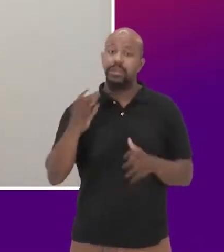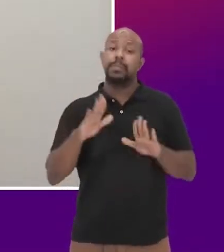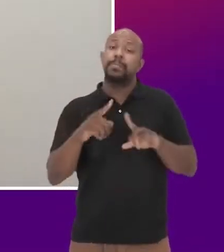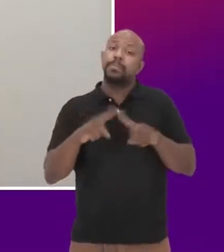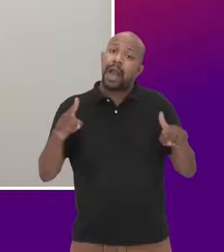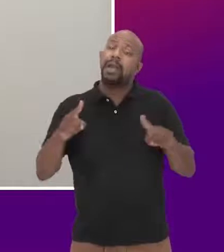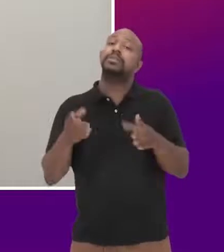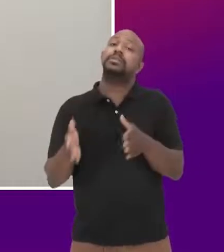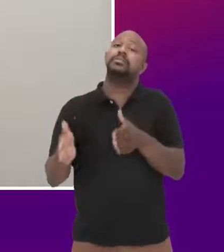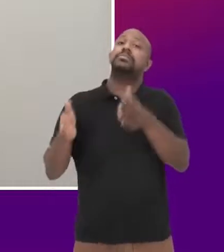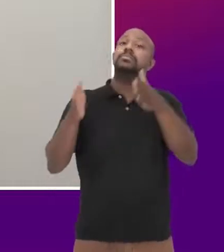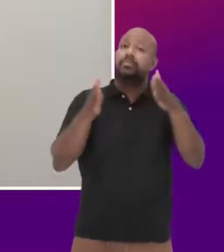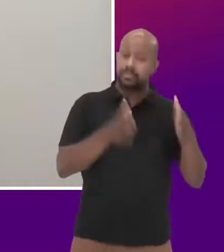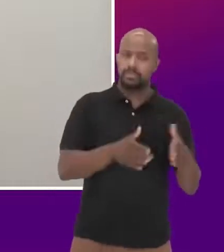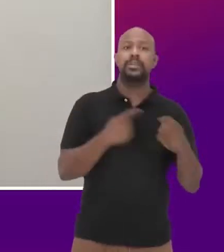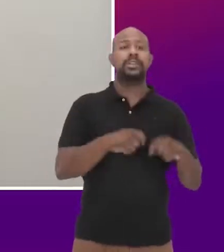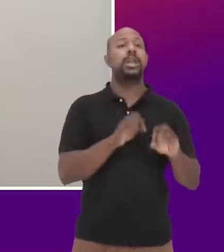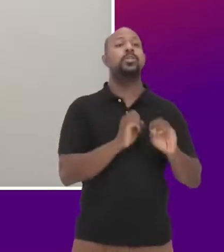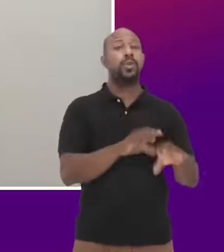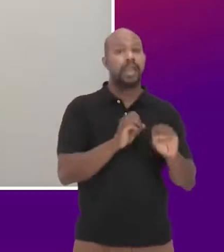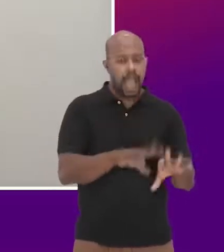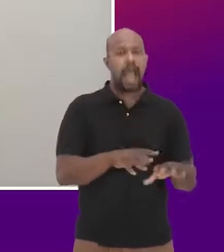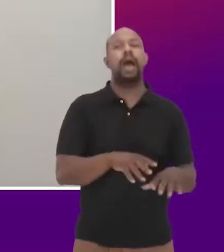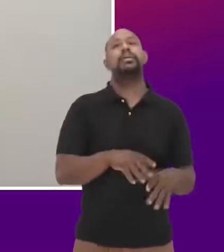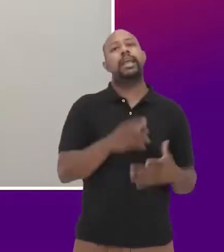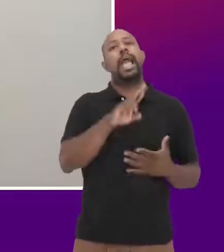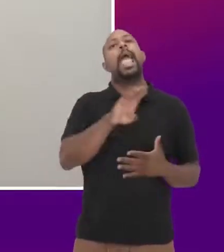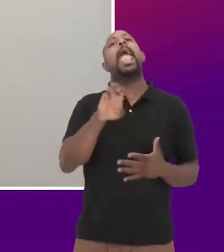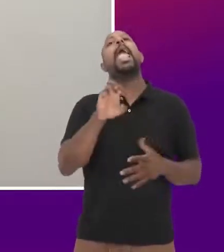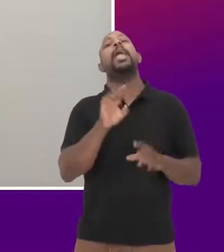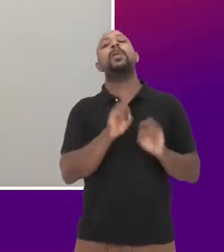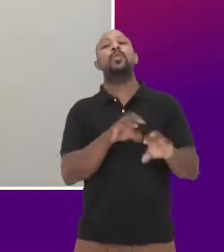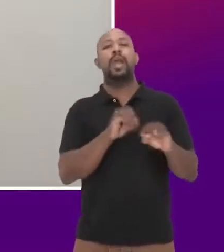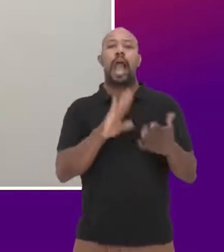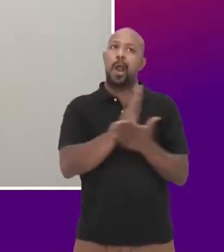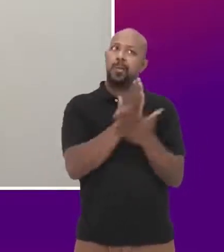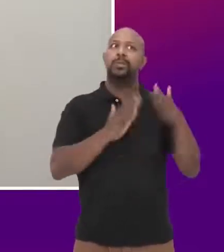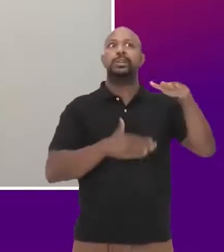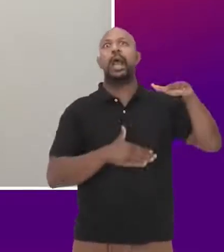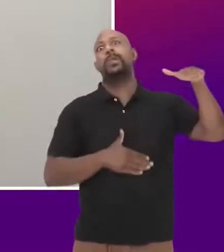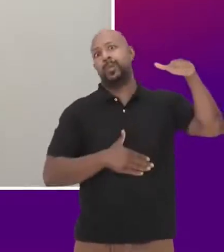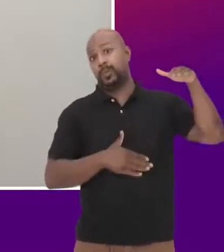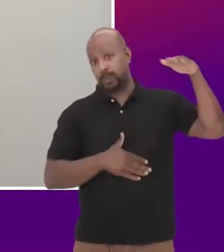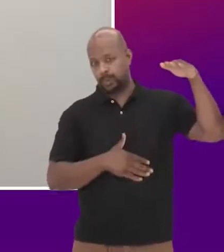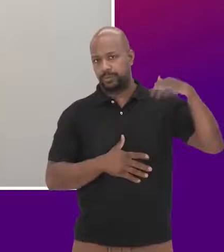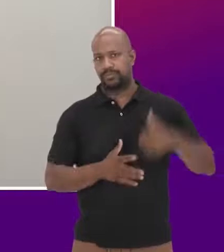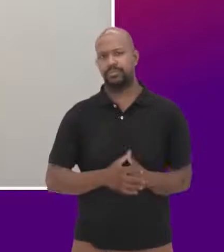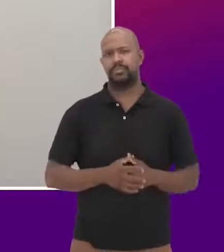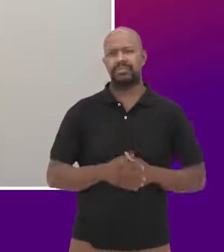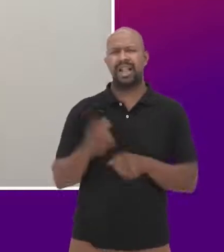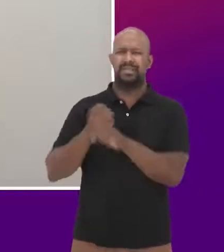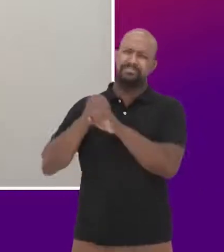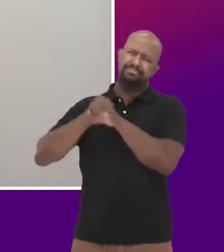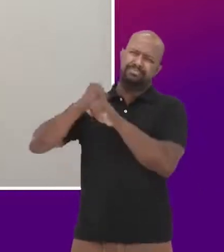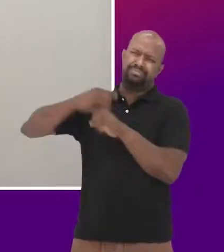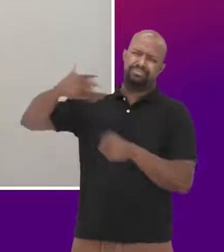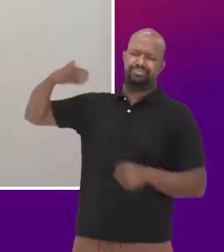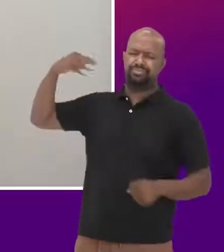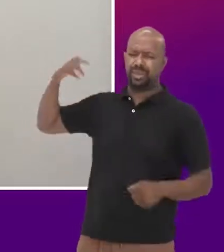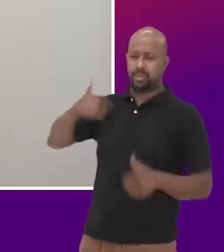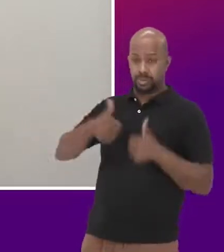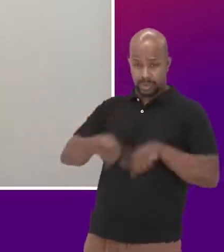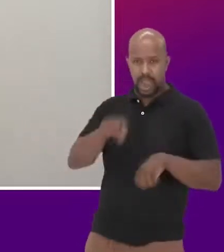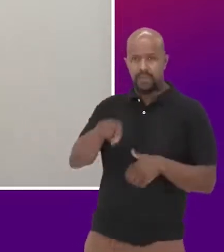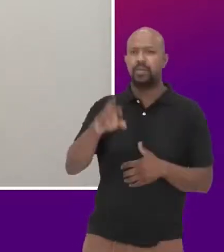mas você também tem que educar ou reeducar alguns adultos. Anos atrás, eu estava